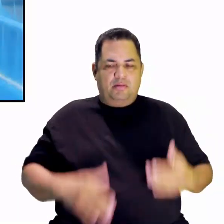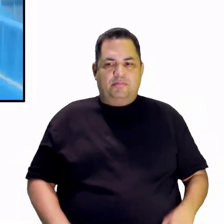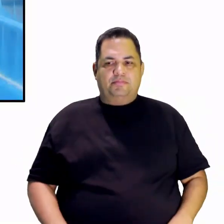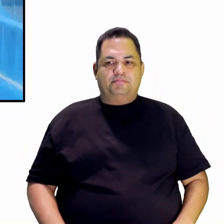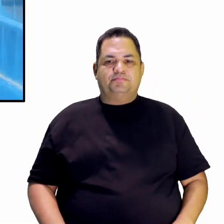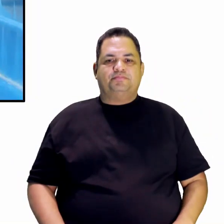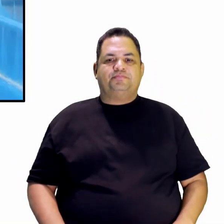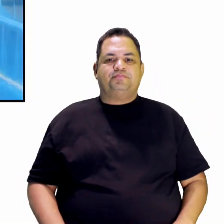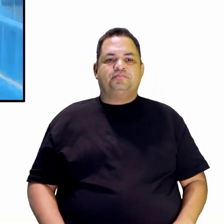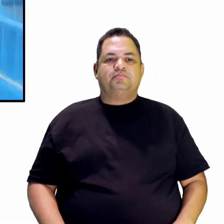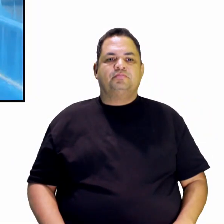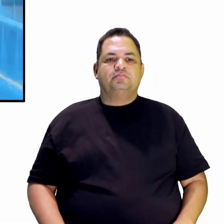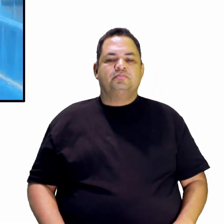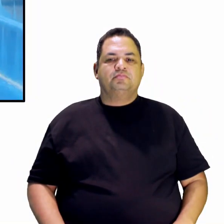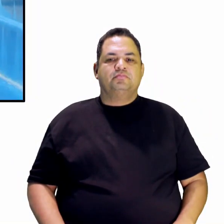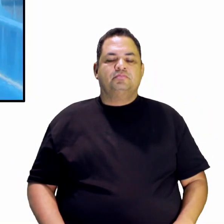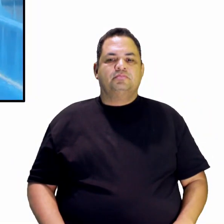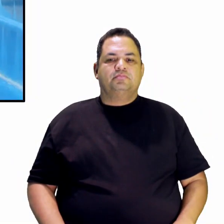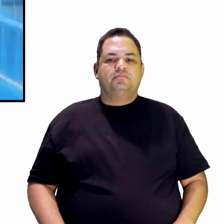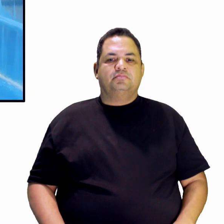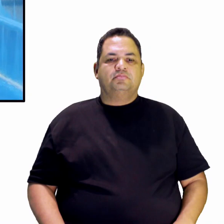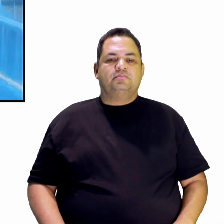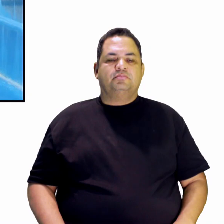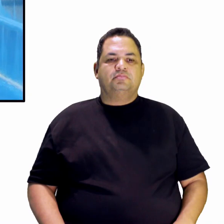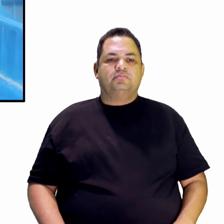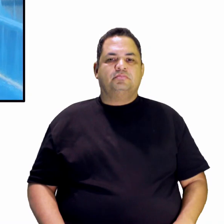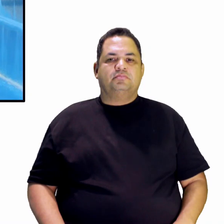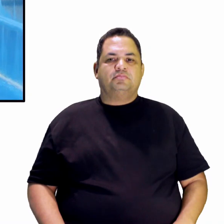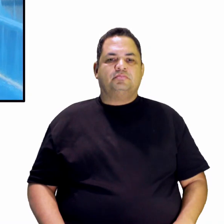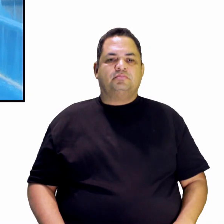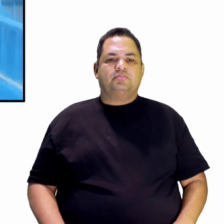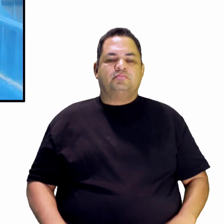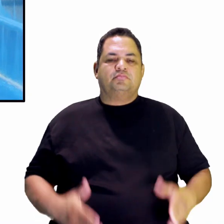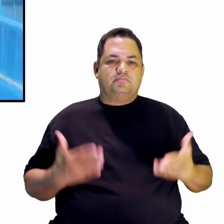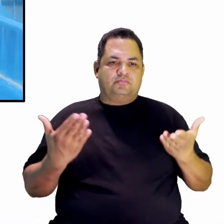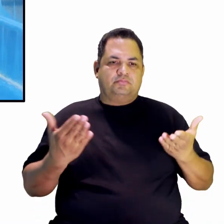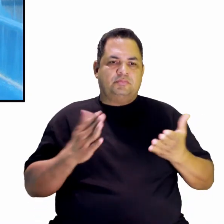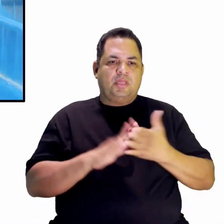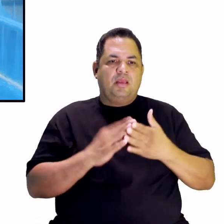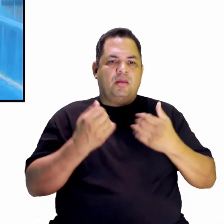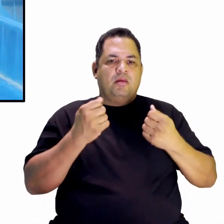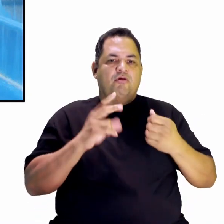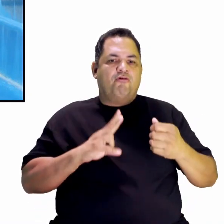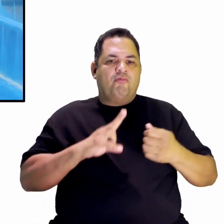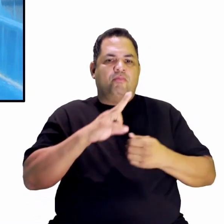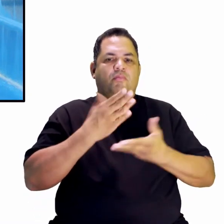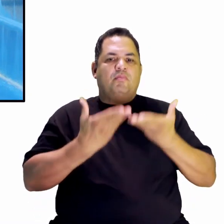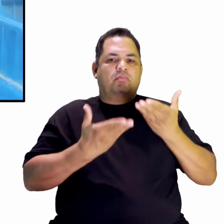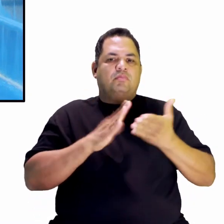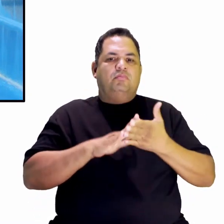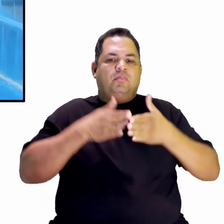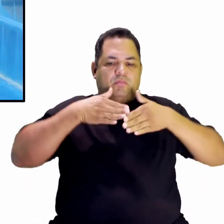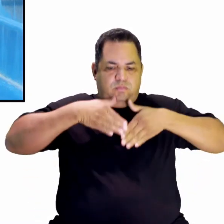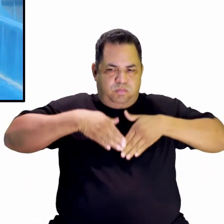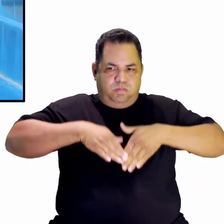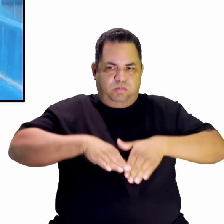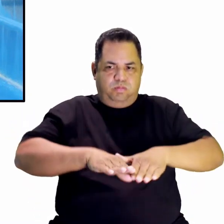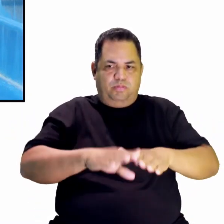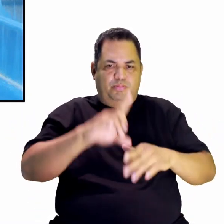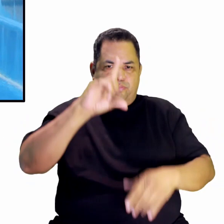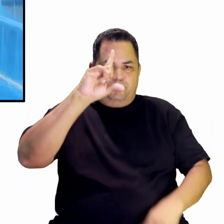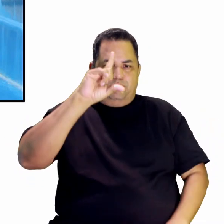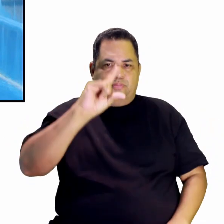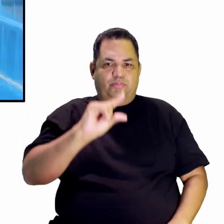situação. Voltando lá, nós temos que, nesse caso, a força de atrito no tobogã com a água